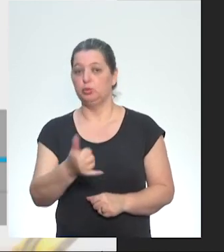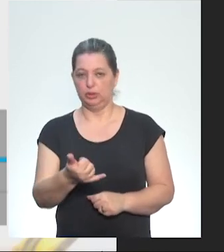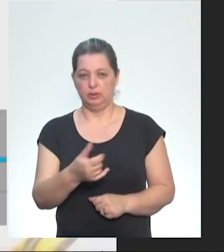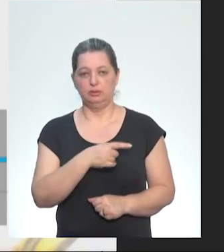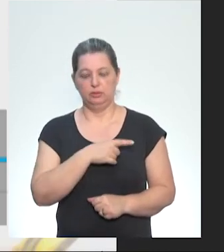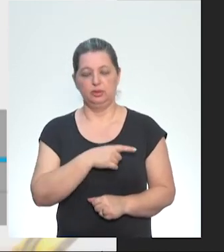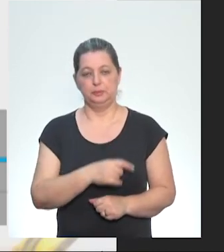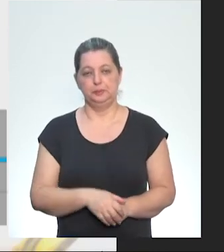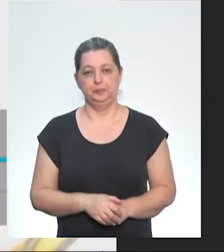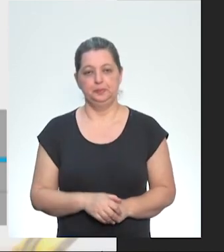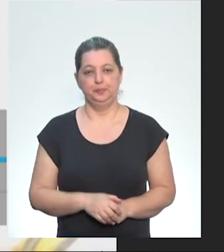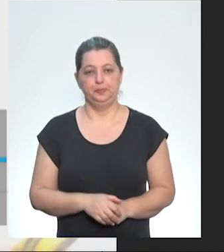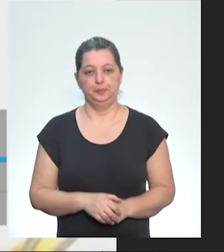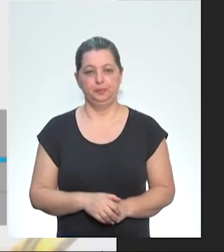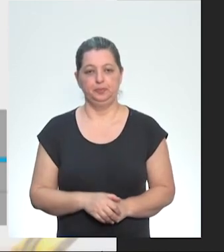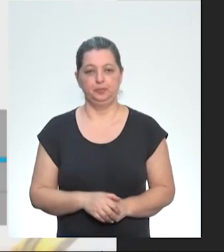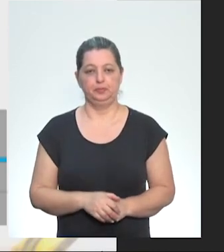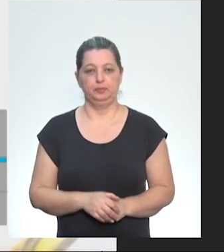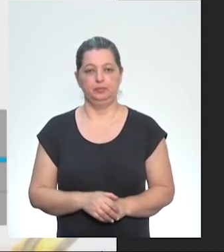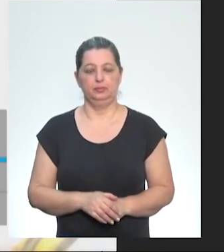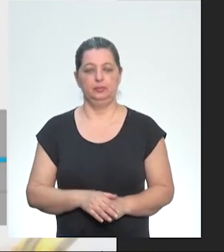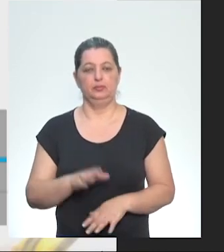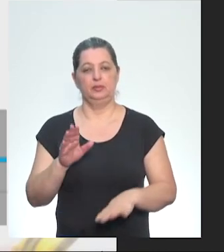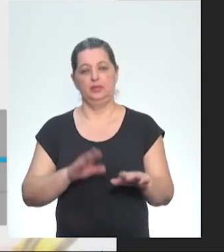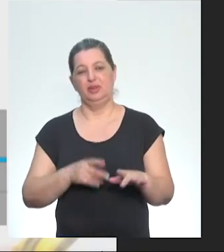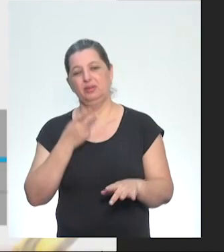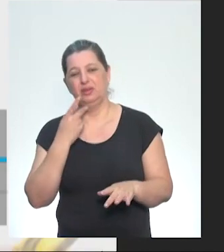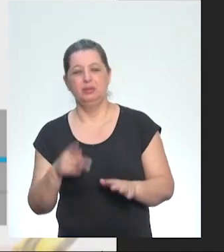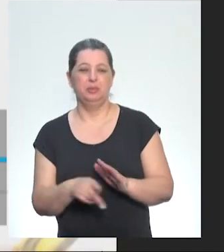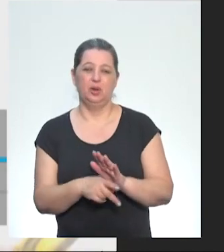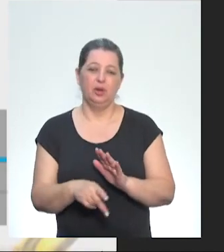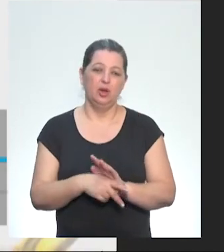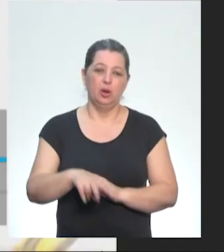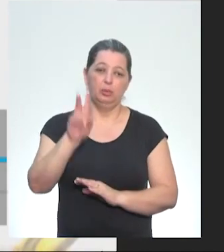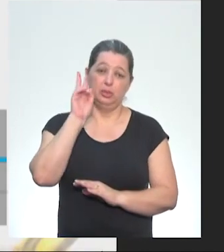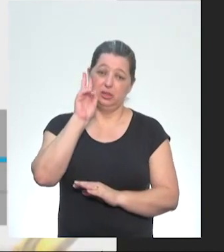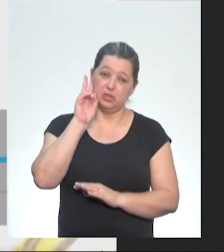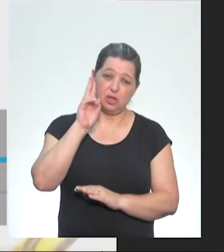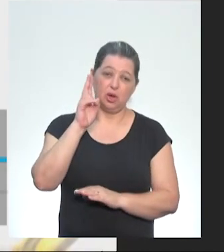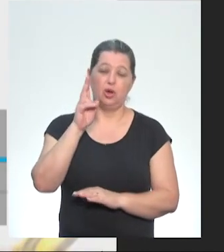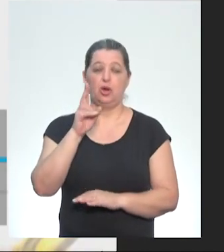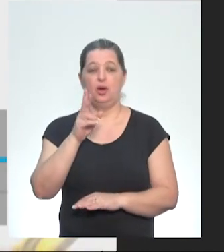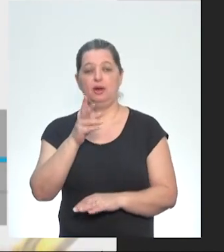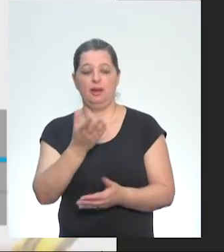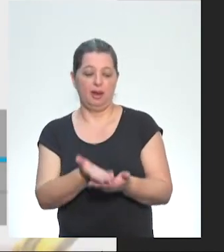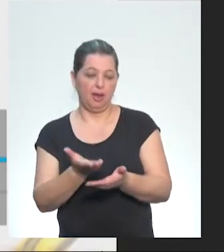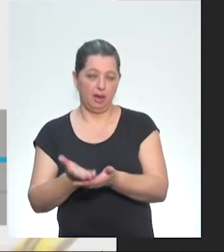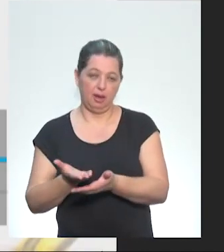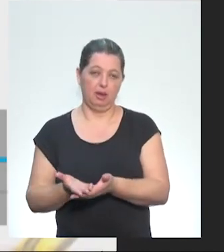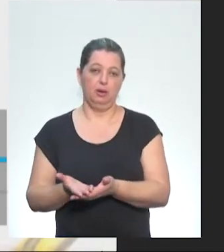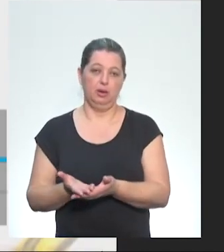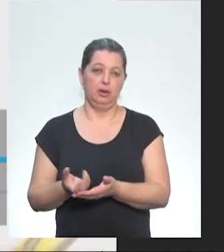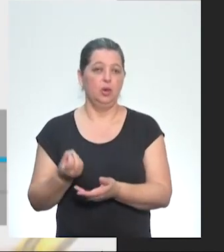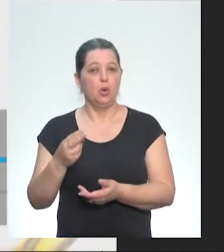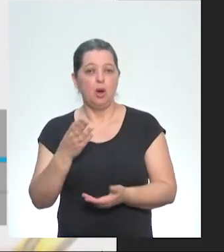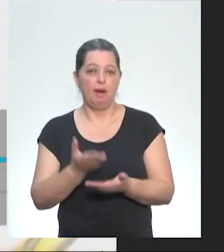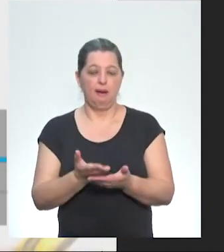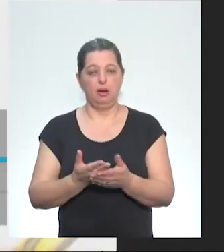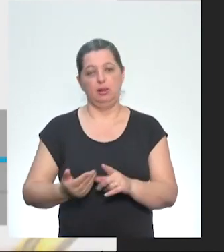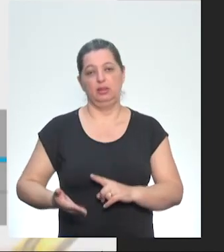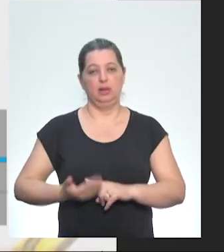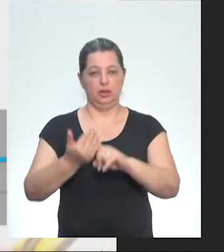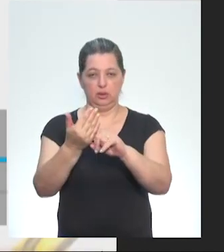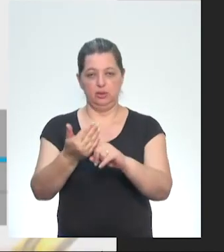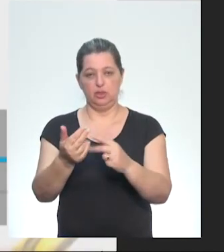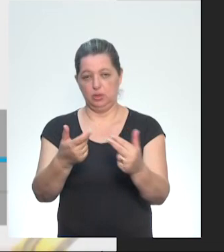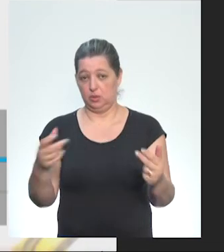tem, né? Em todas, às vezes a gente fala muito, ah, na aula de história ou na aula de filosofia, a gente tem aqui, ó, na aula de tecnologia e inovação, você